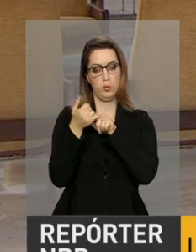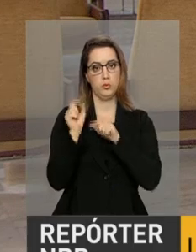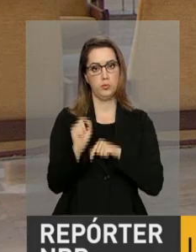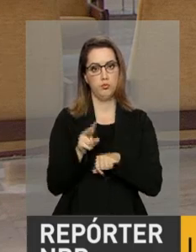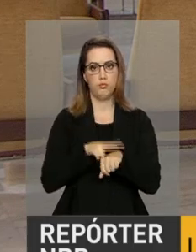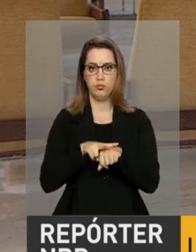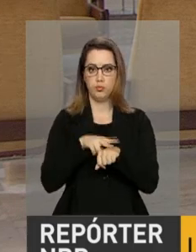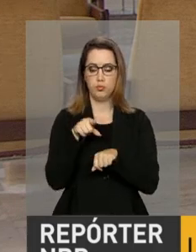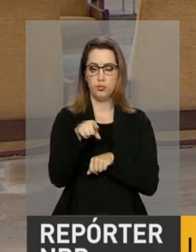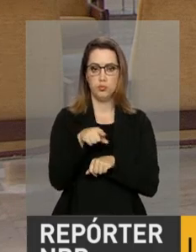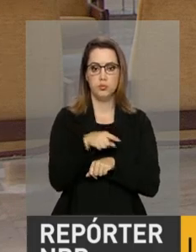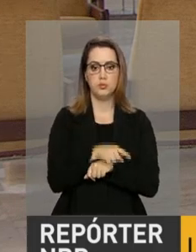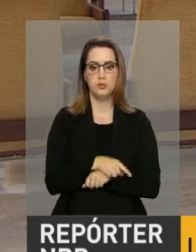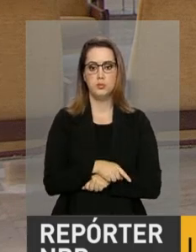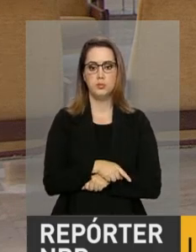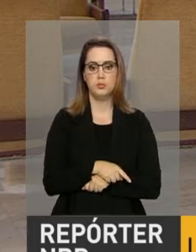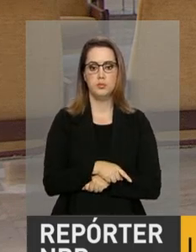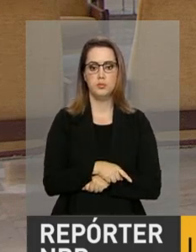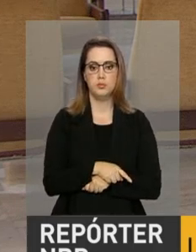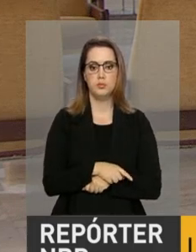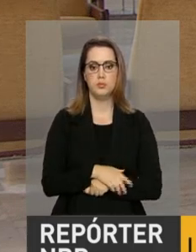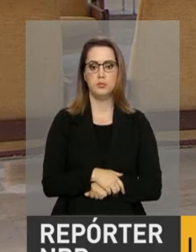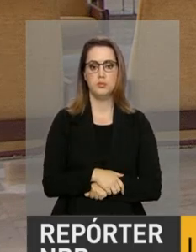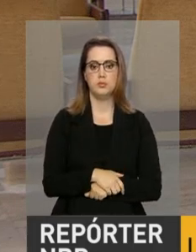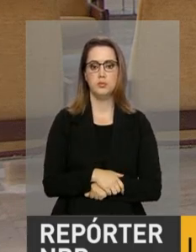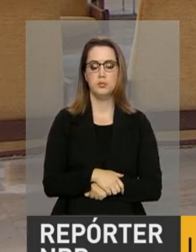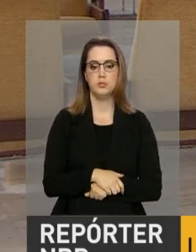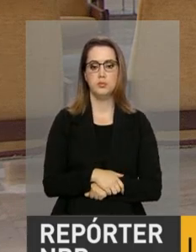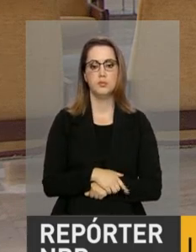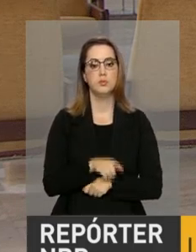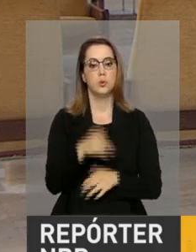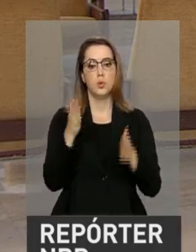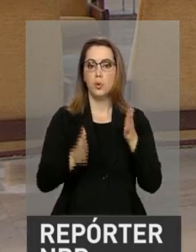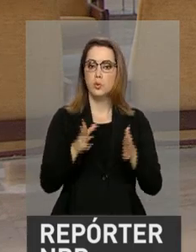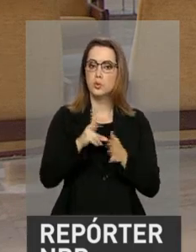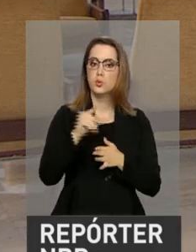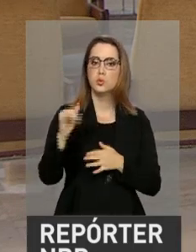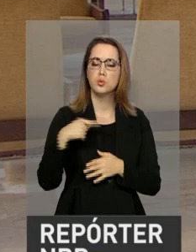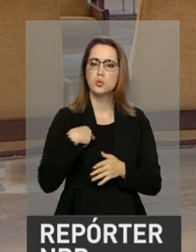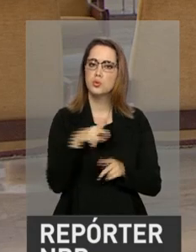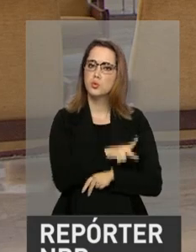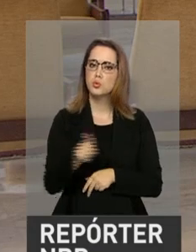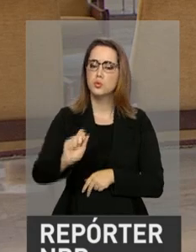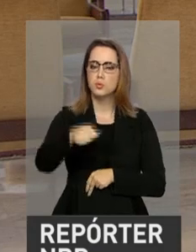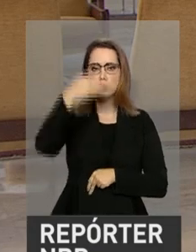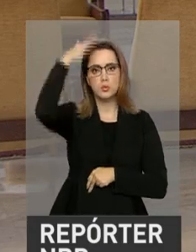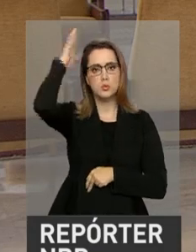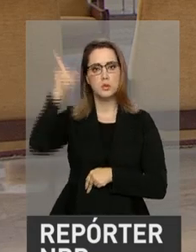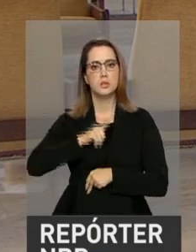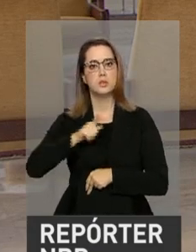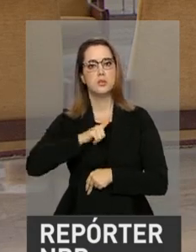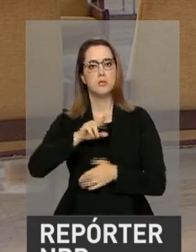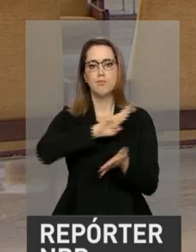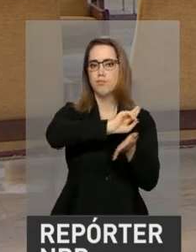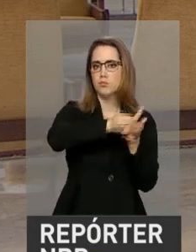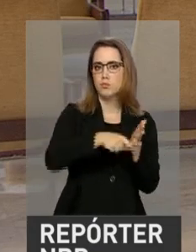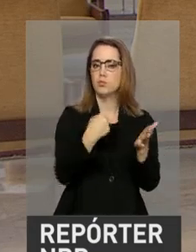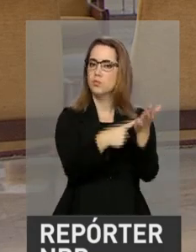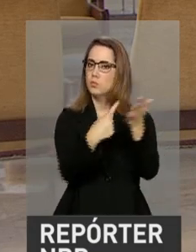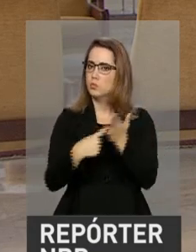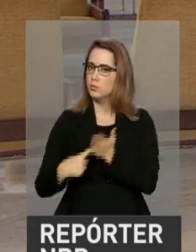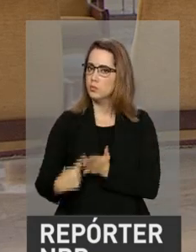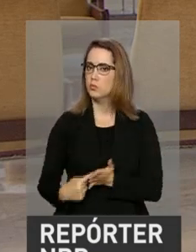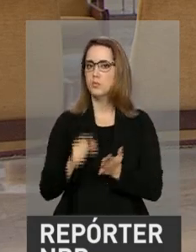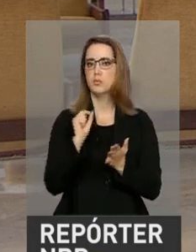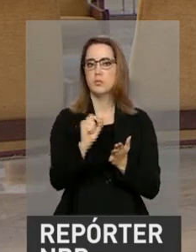número 0861 8080 E durante o dia de hoje o presidente em exercício Michel Temer tem uma série de compromissos aqui no